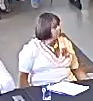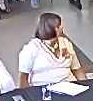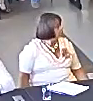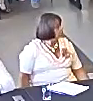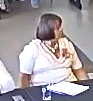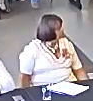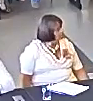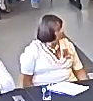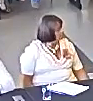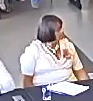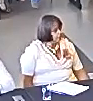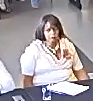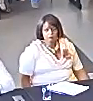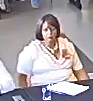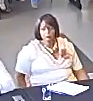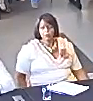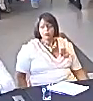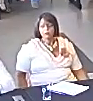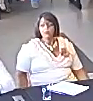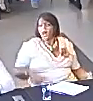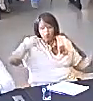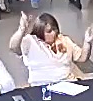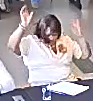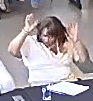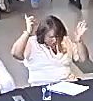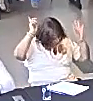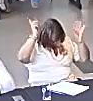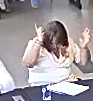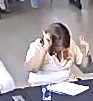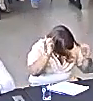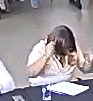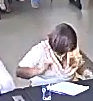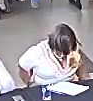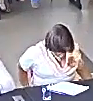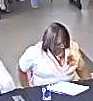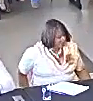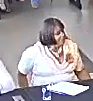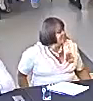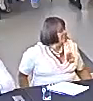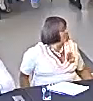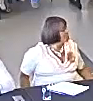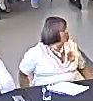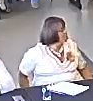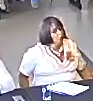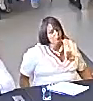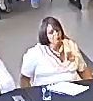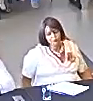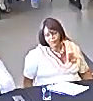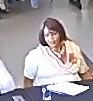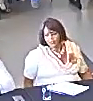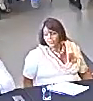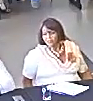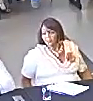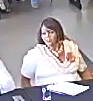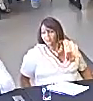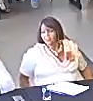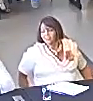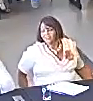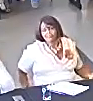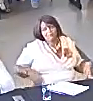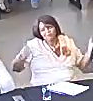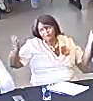acessibilidade ela pode ser feita pelo elevador ou pela plataforma elevatória a partir do momento